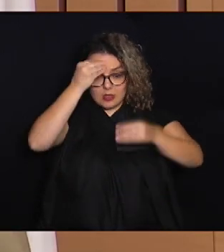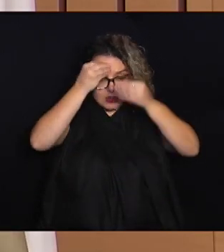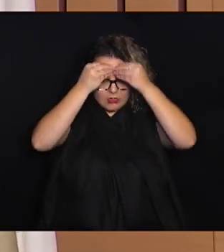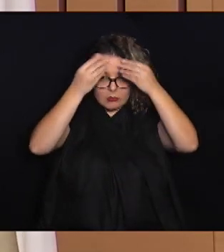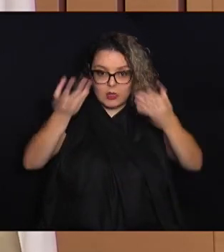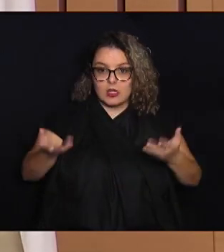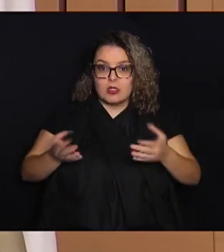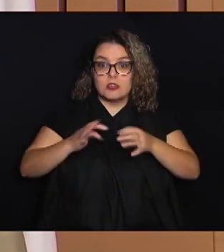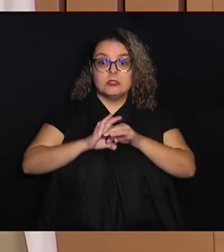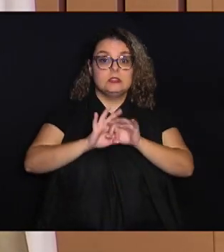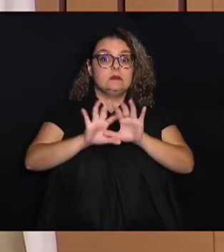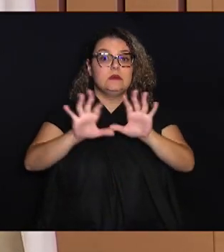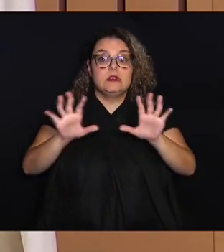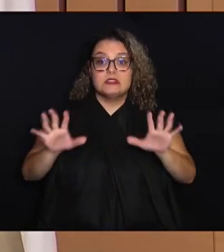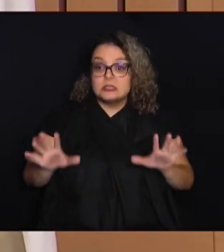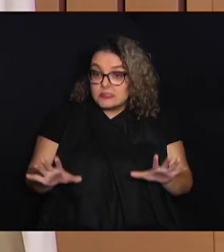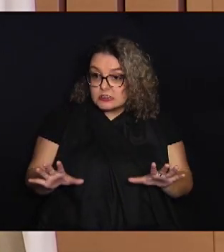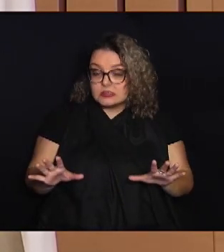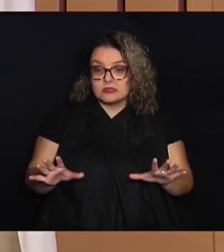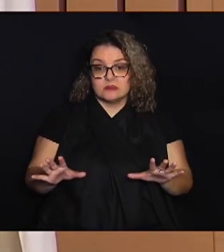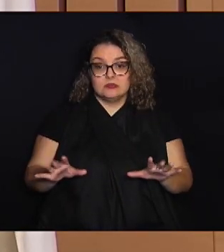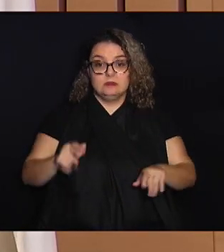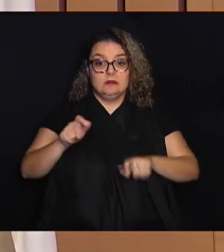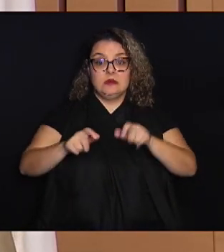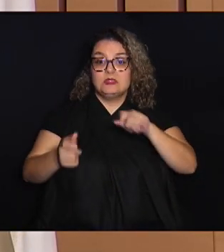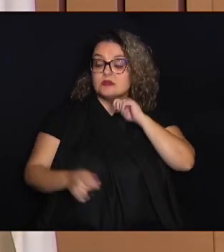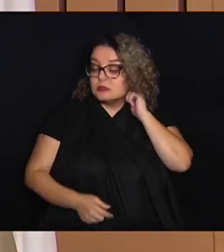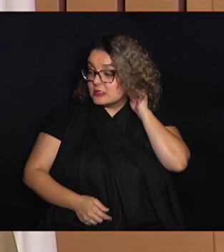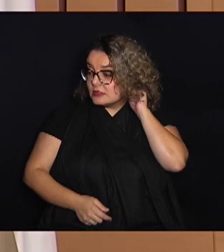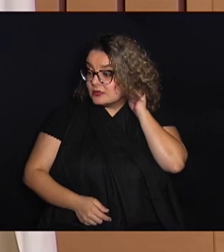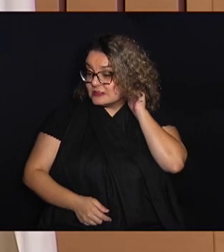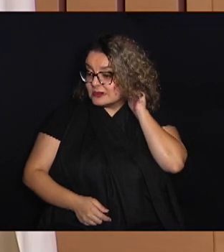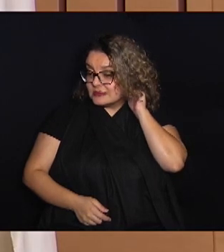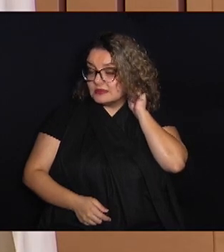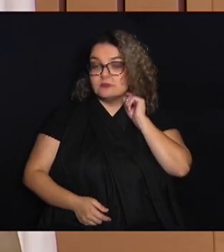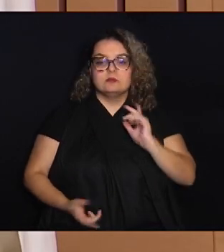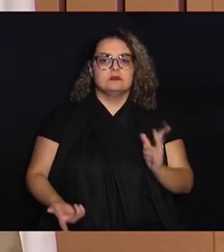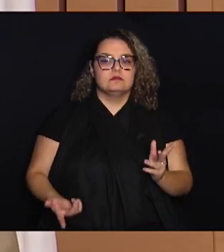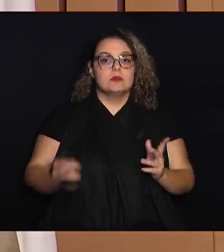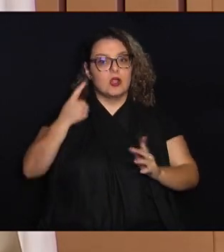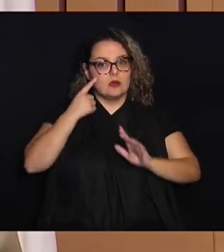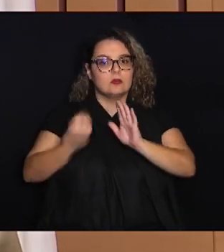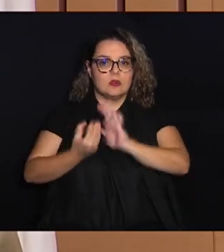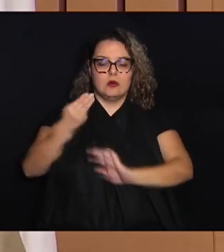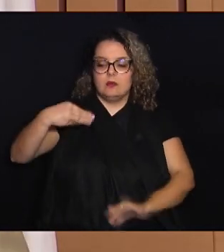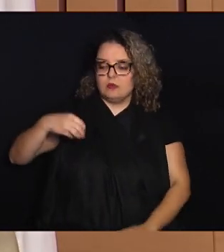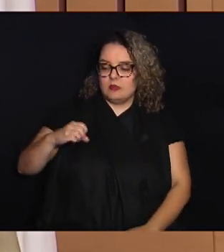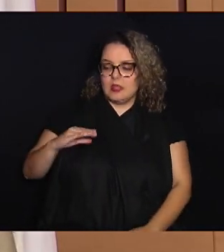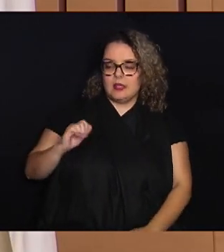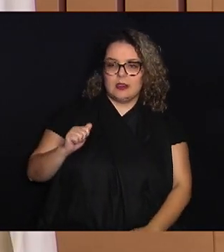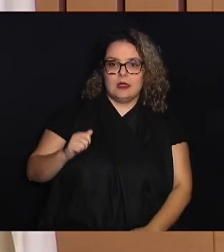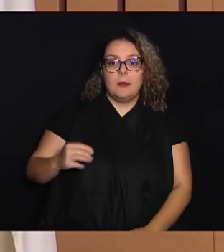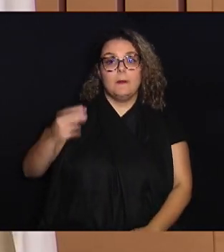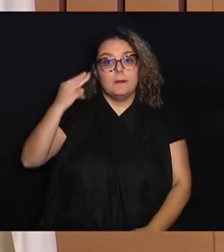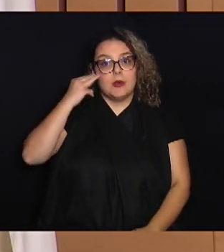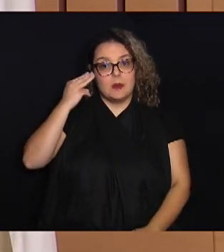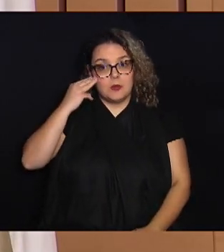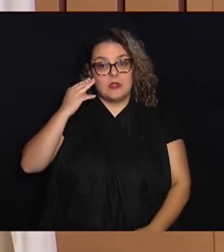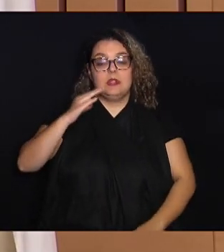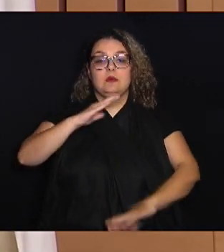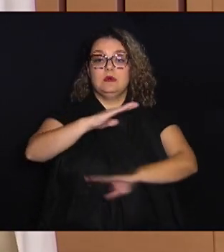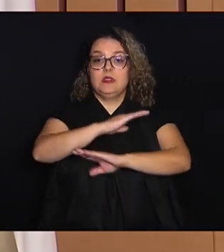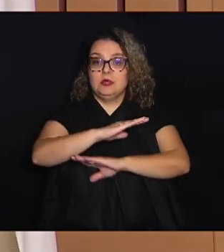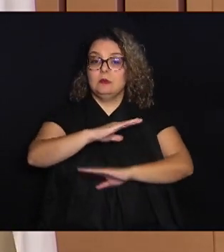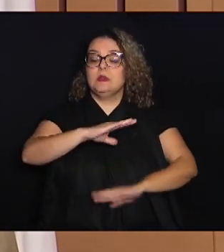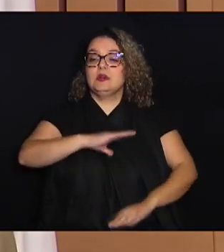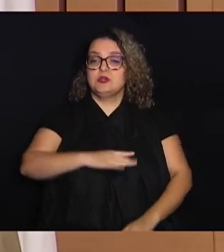que estar disponível para a população. E aí surgiu a ideia do Meca, Meca Memorial da Câmara de Campinas, e